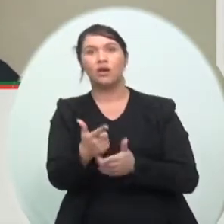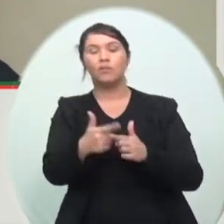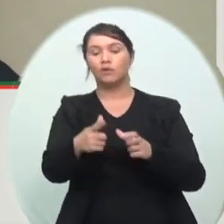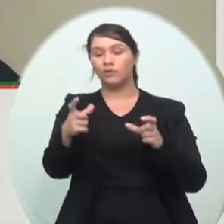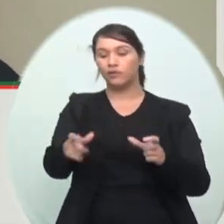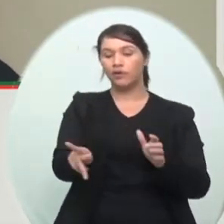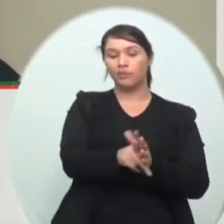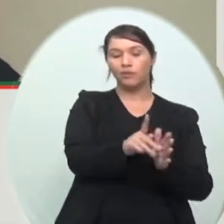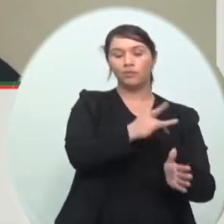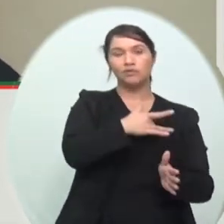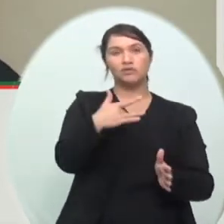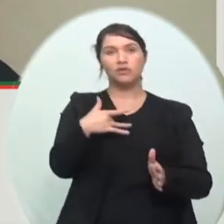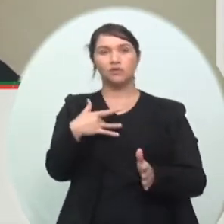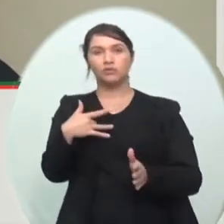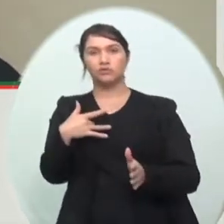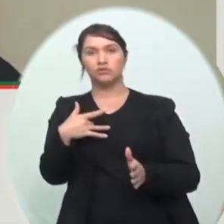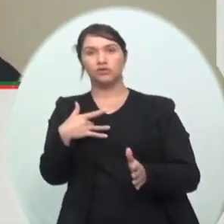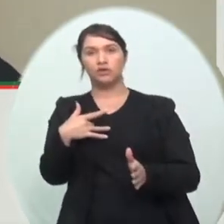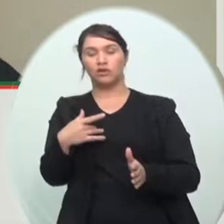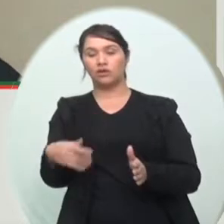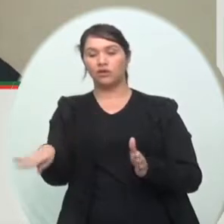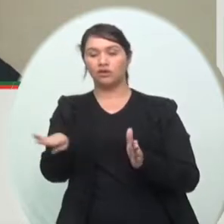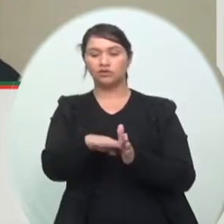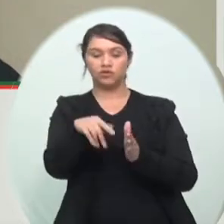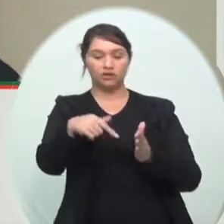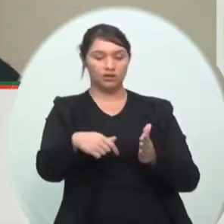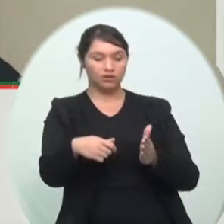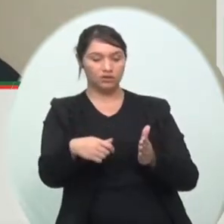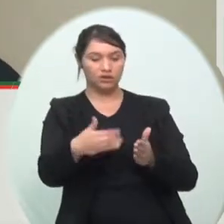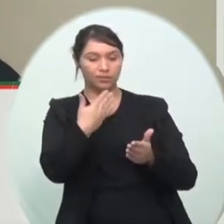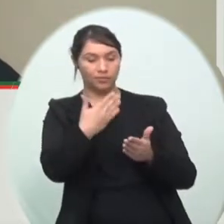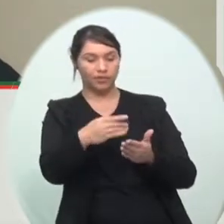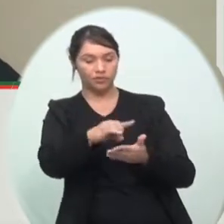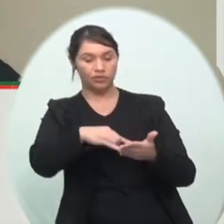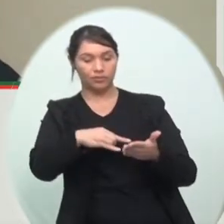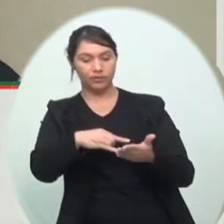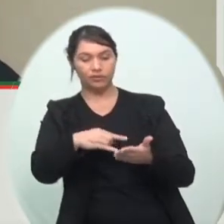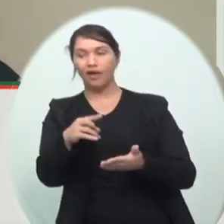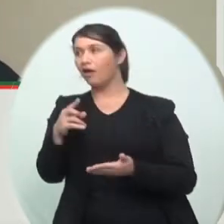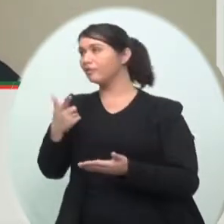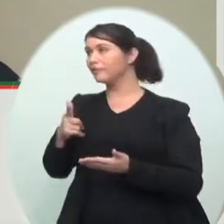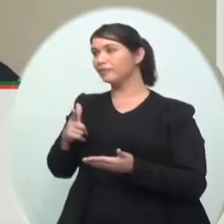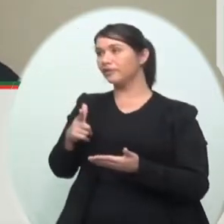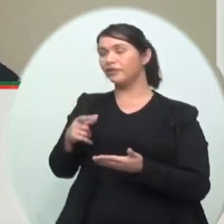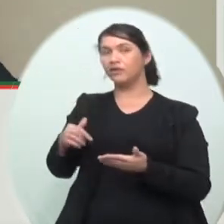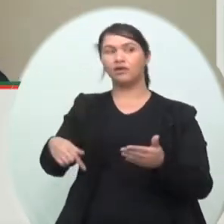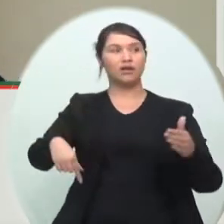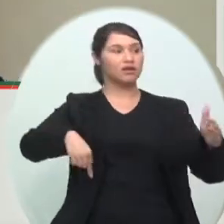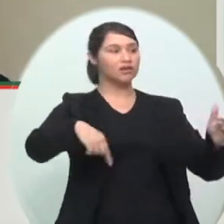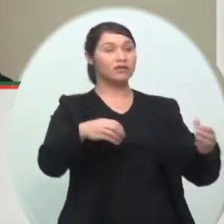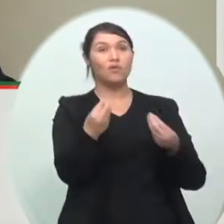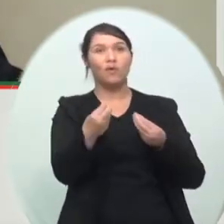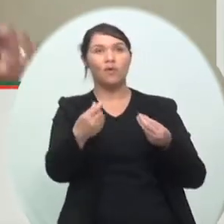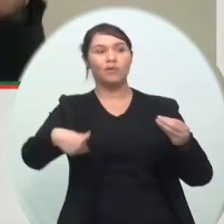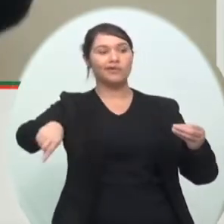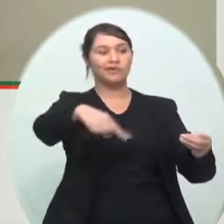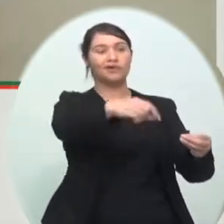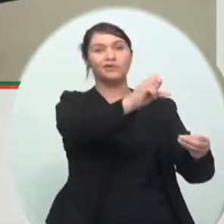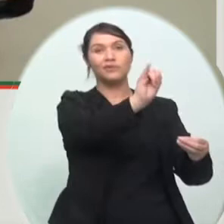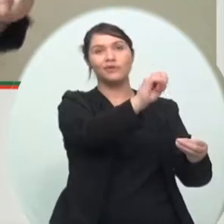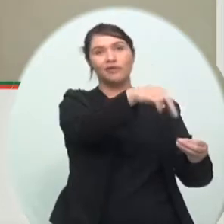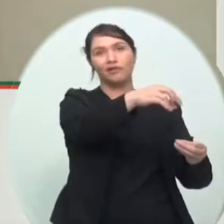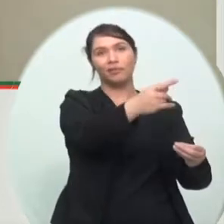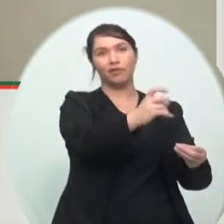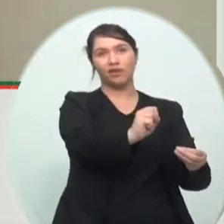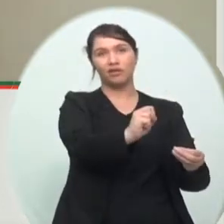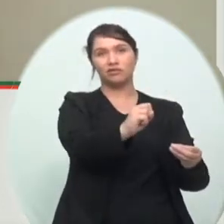coloca, e o problema justamente é lá na ponta. Todo mundo sabe que não está sendo colocado, porque se fosse colocado, certamente